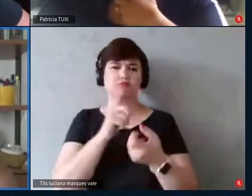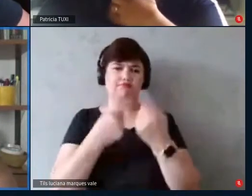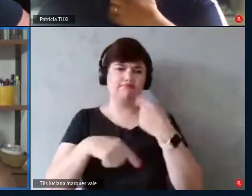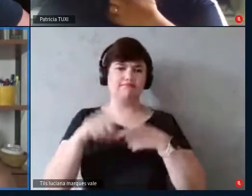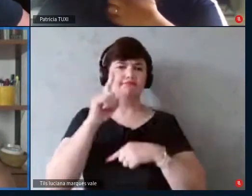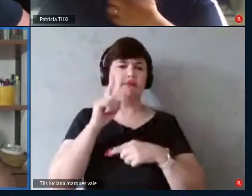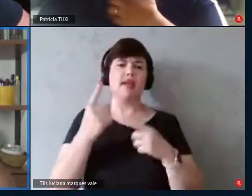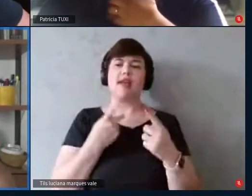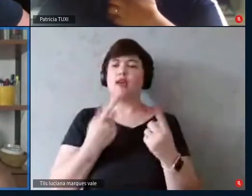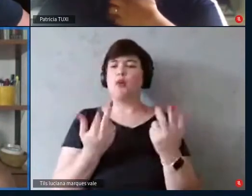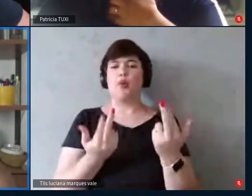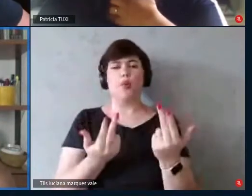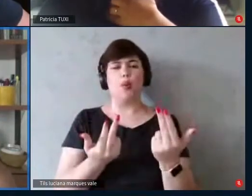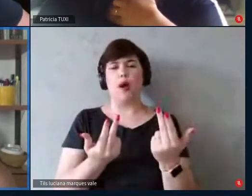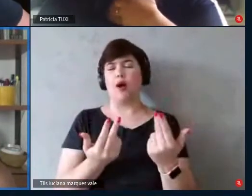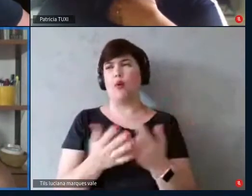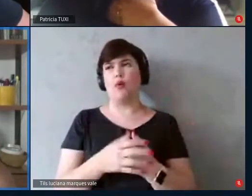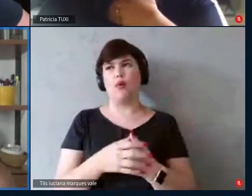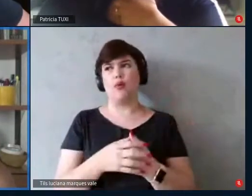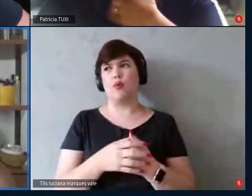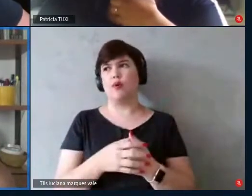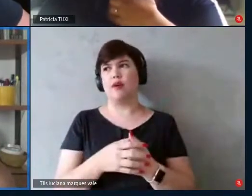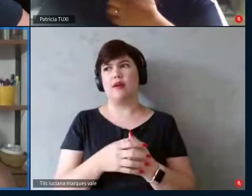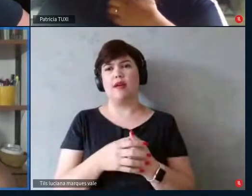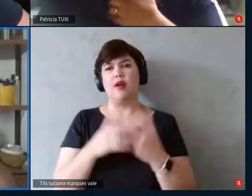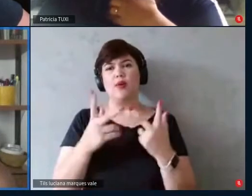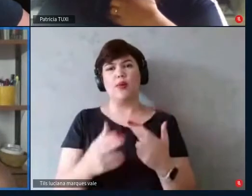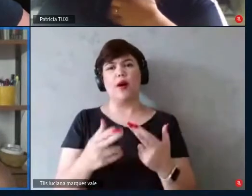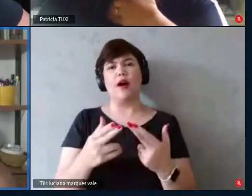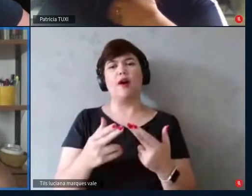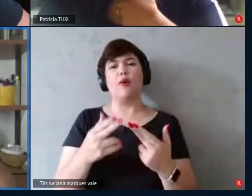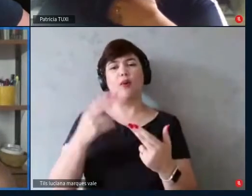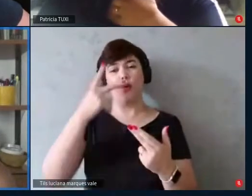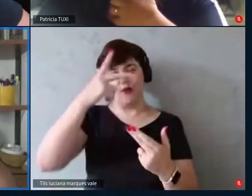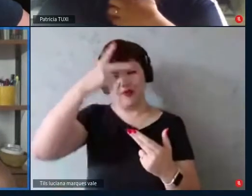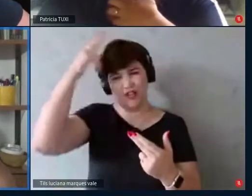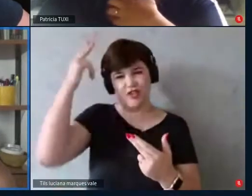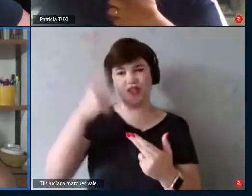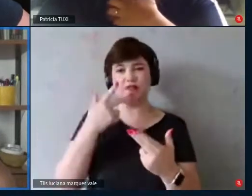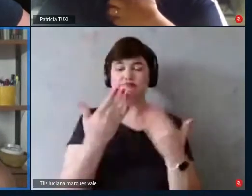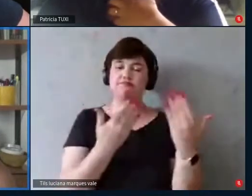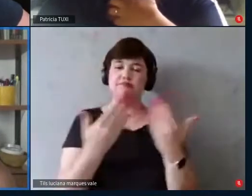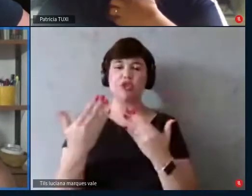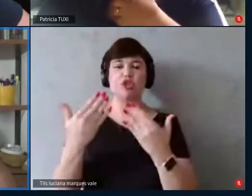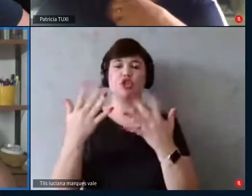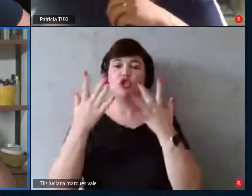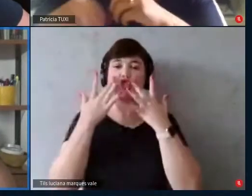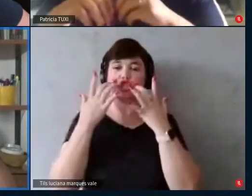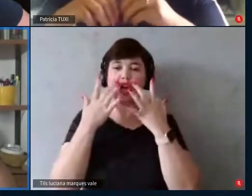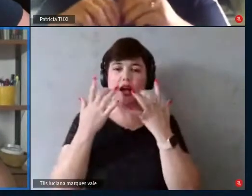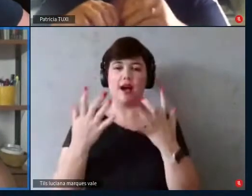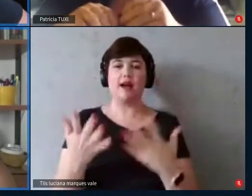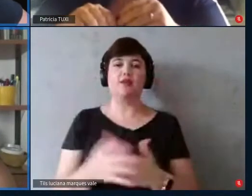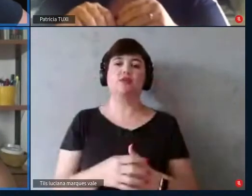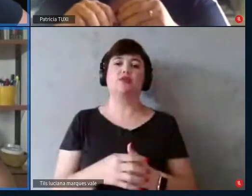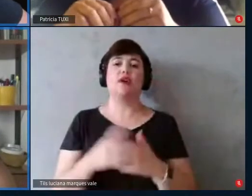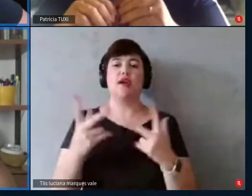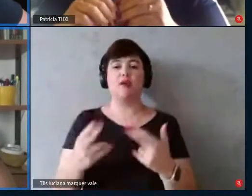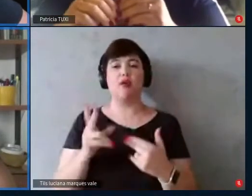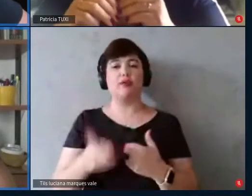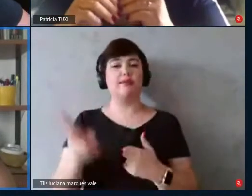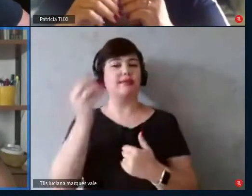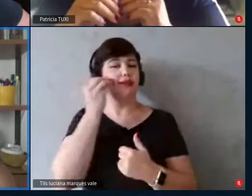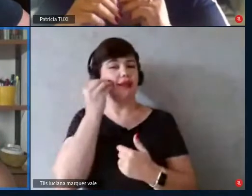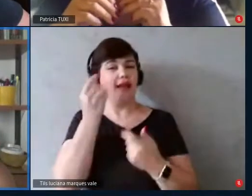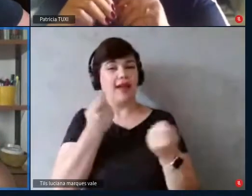faço um piscar de olhos para o Virgílio, né? A dialogar com o teatro. É o que eu tenho tentado